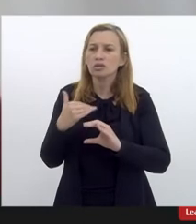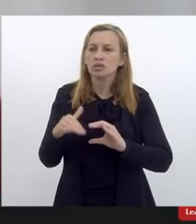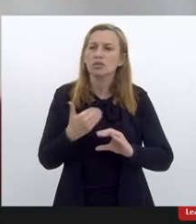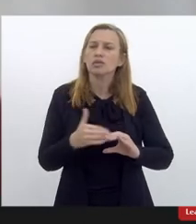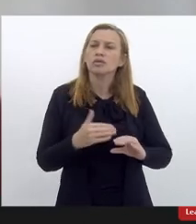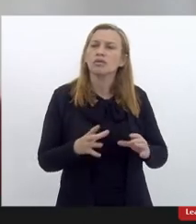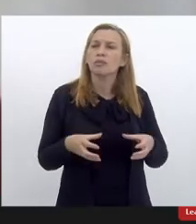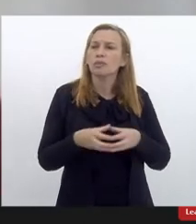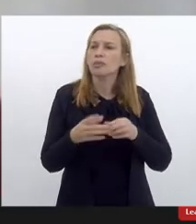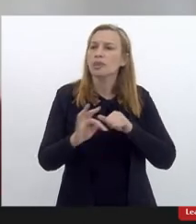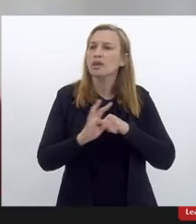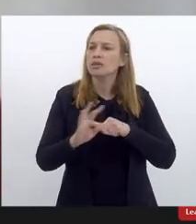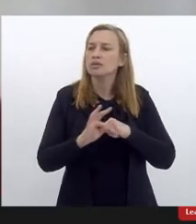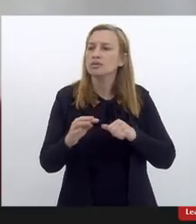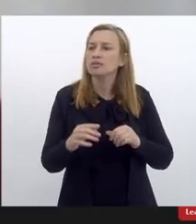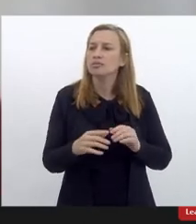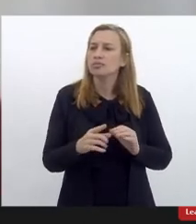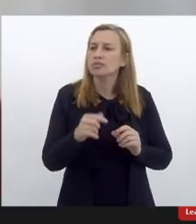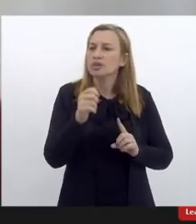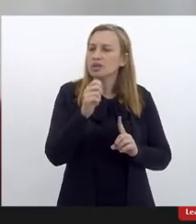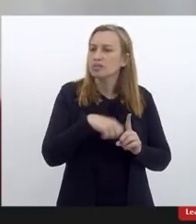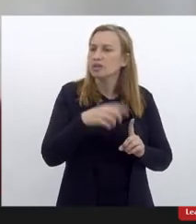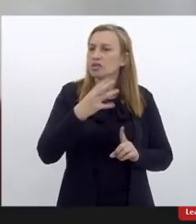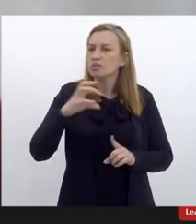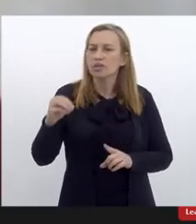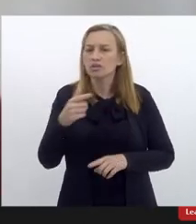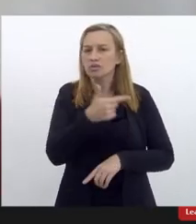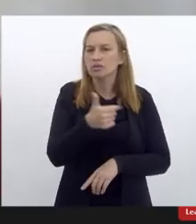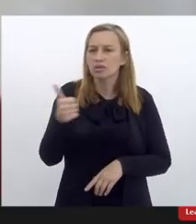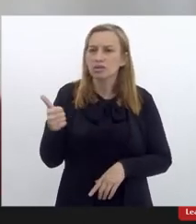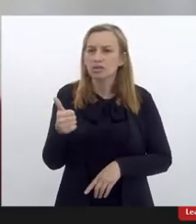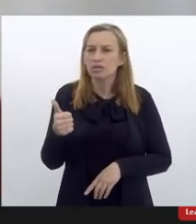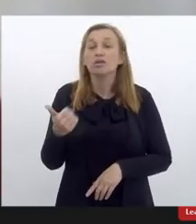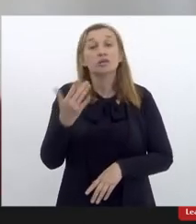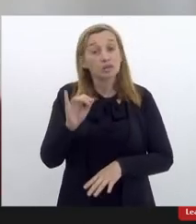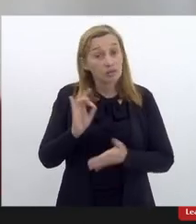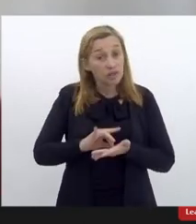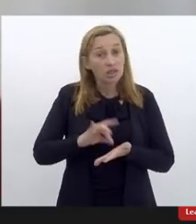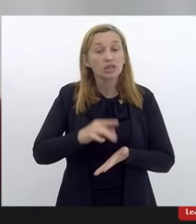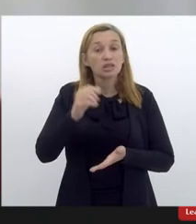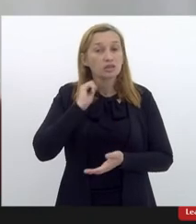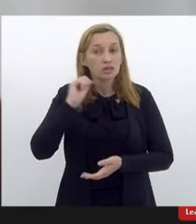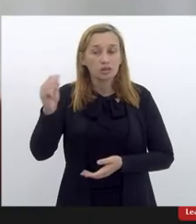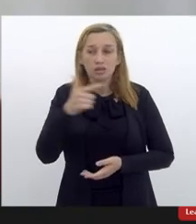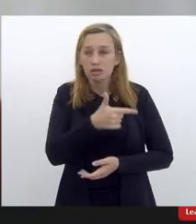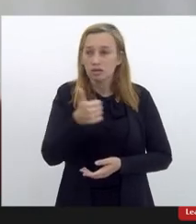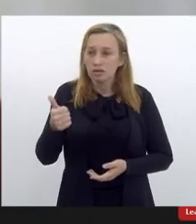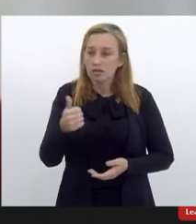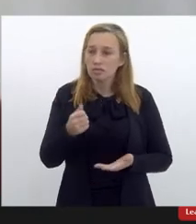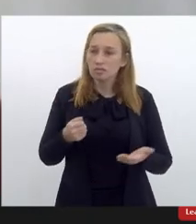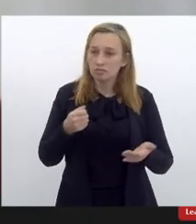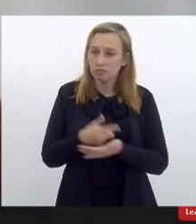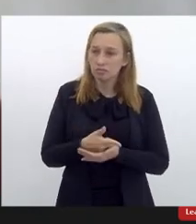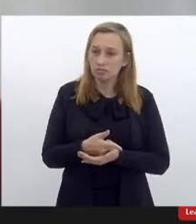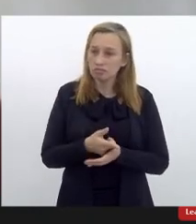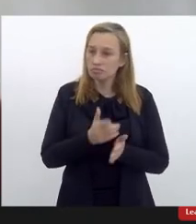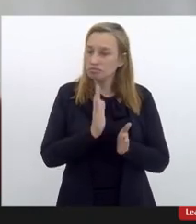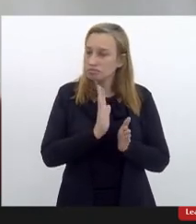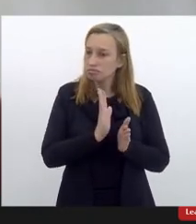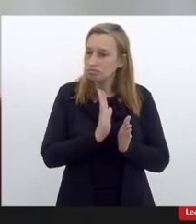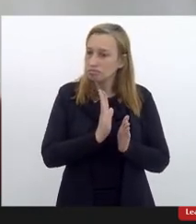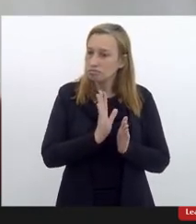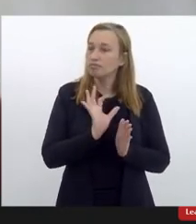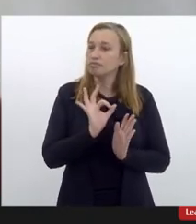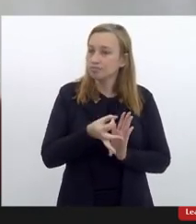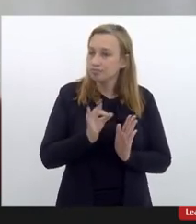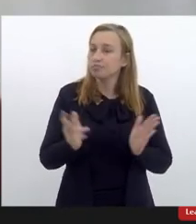nossa equipe técnica me mandou aqui desde março de 2021, na verdade, desde abril de 2021, a gente está com esse pagamento regular,